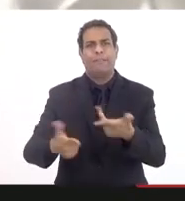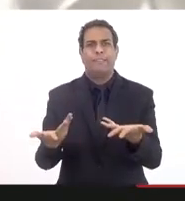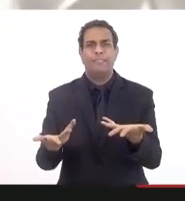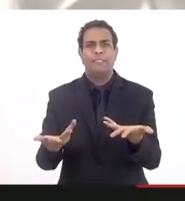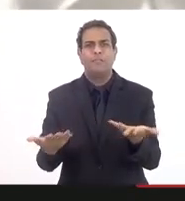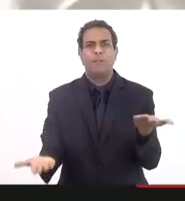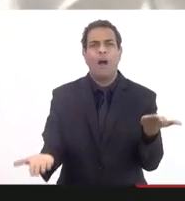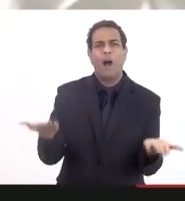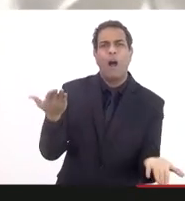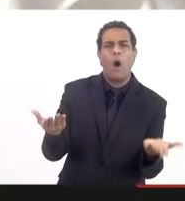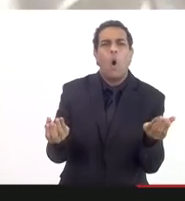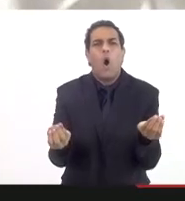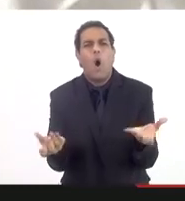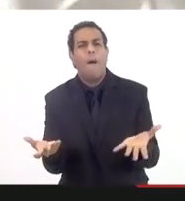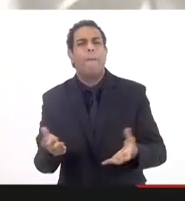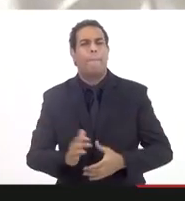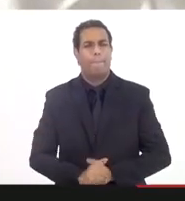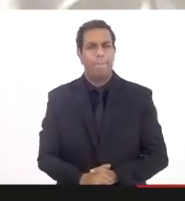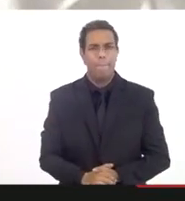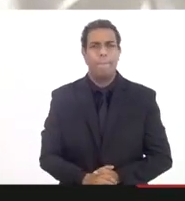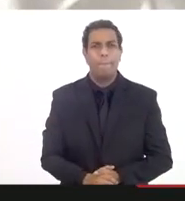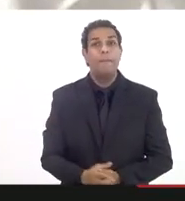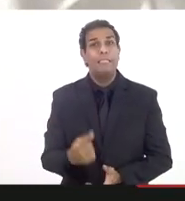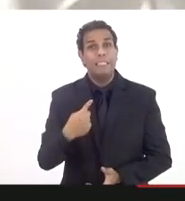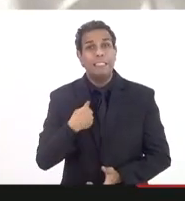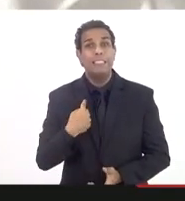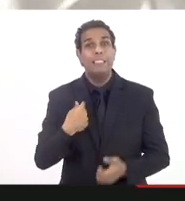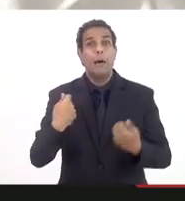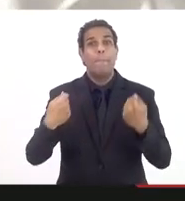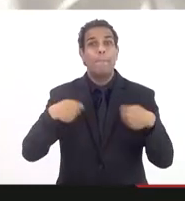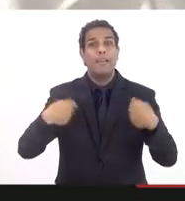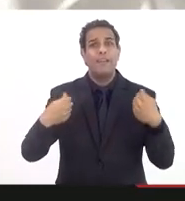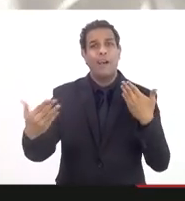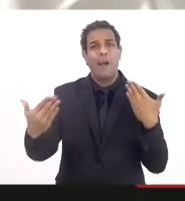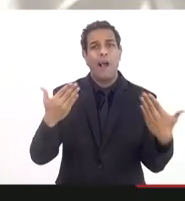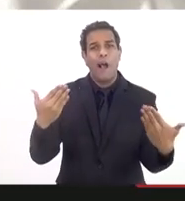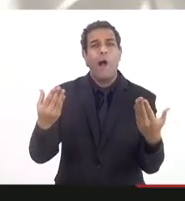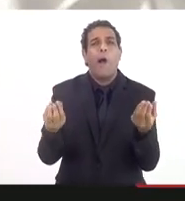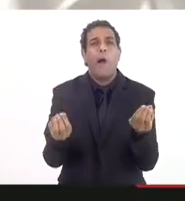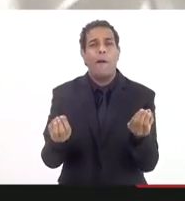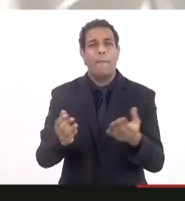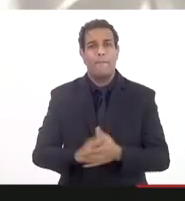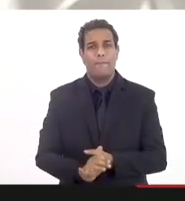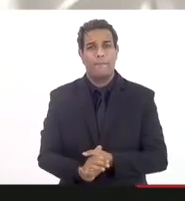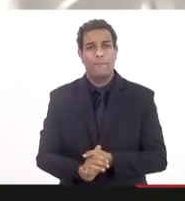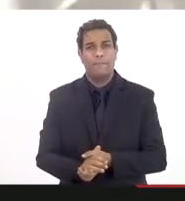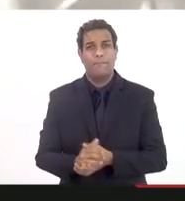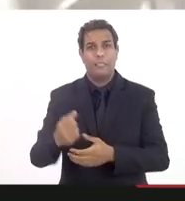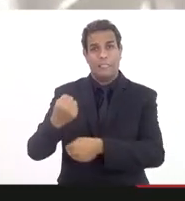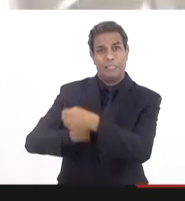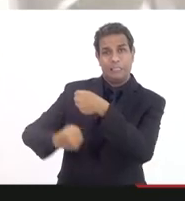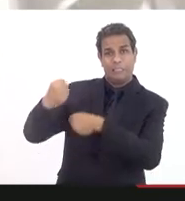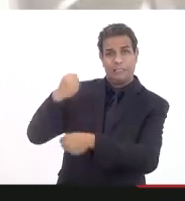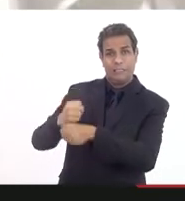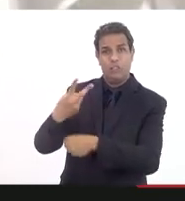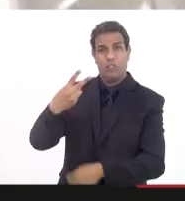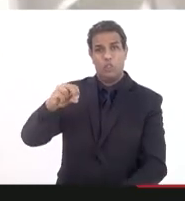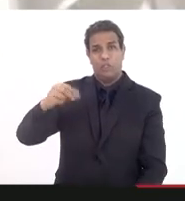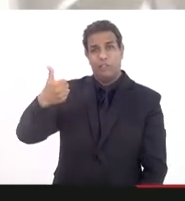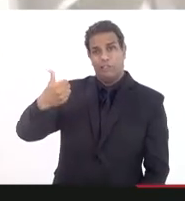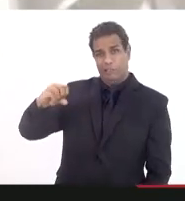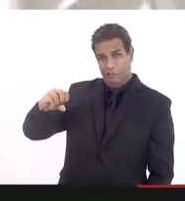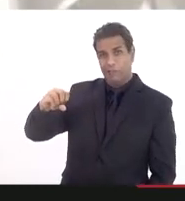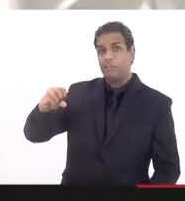uma diferença, que teremos que comparar, talvez, com o ano de 2019, porque é fato